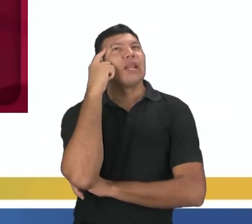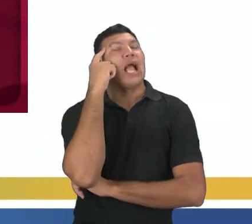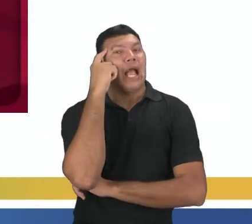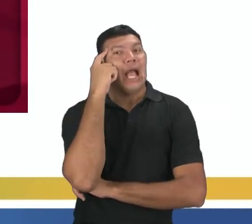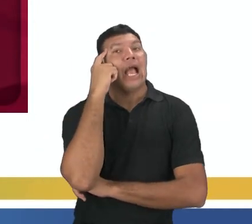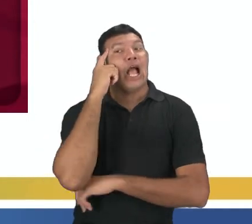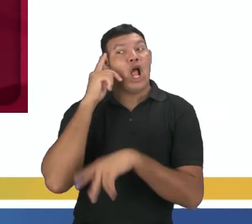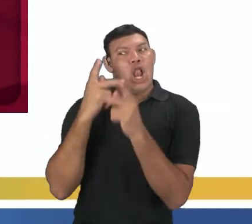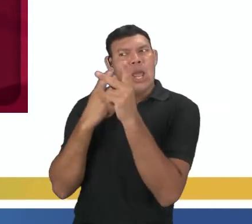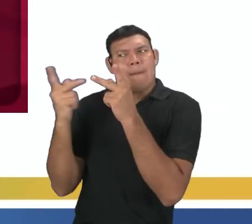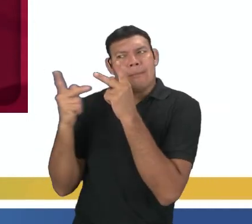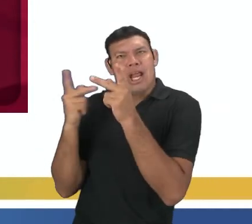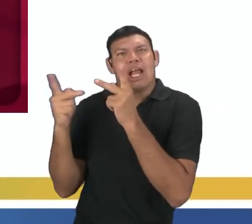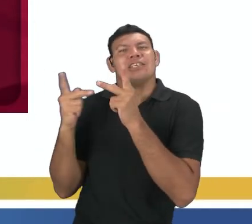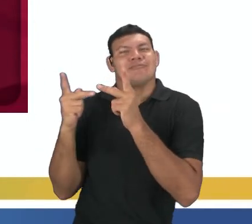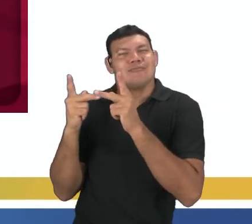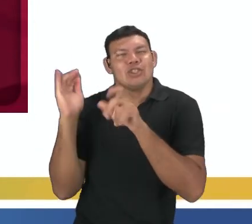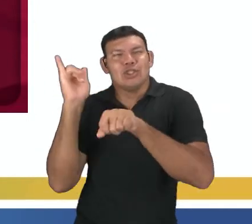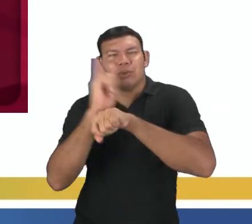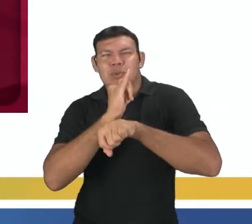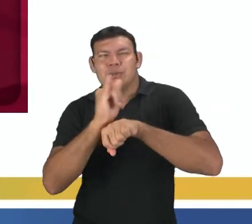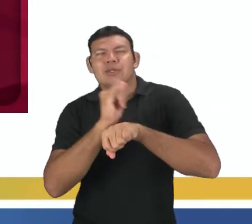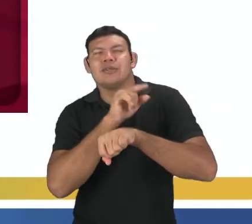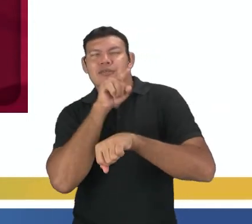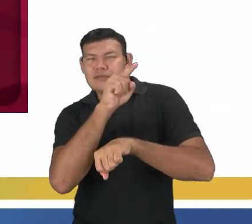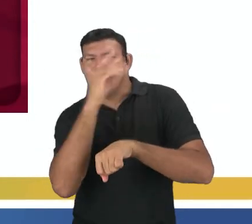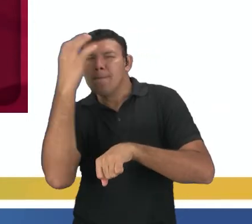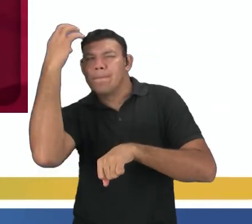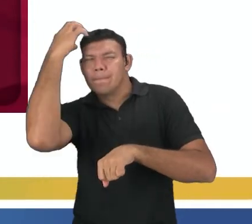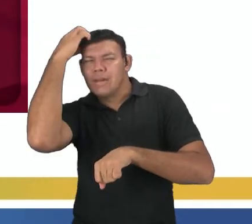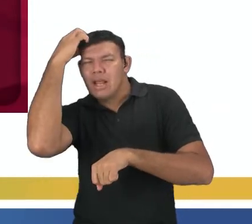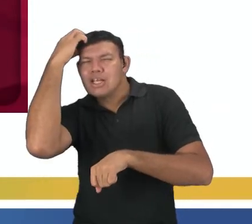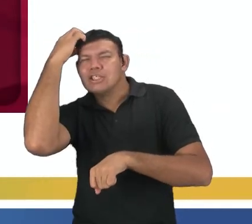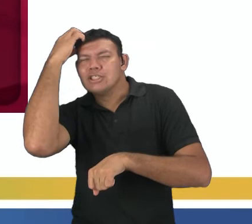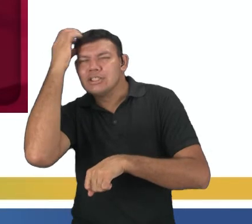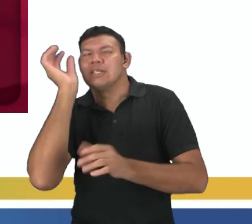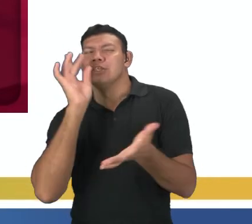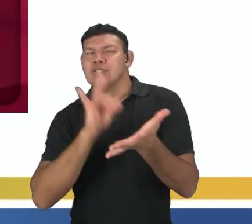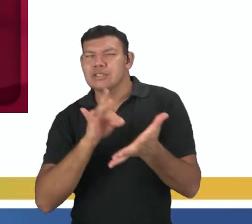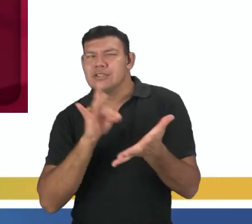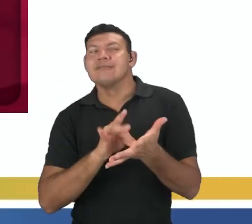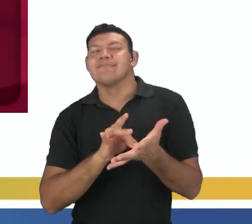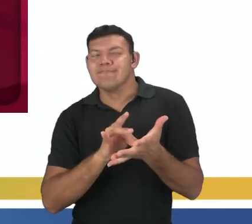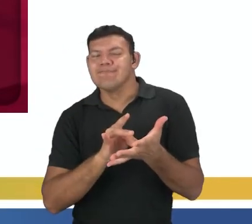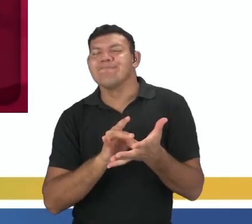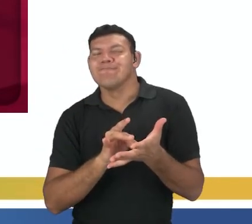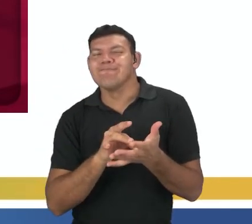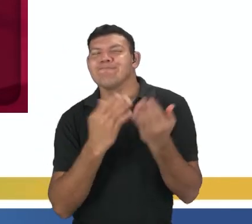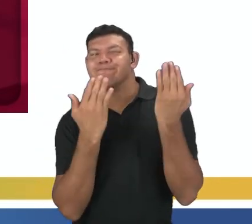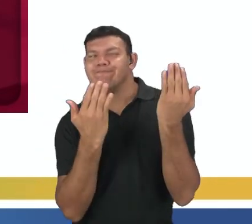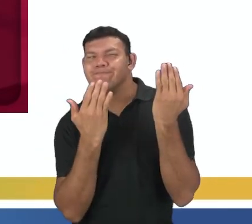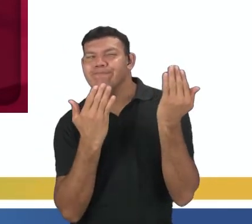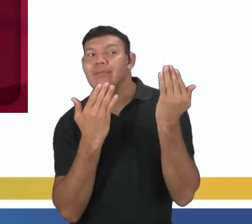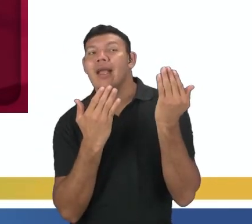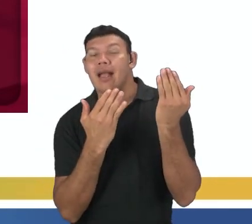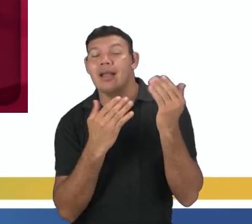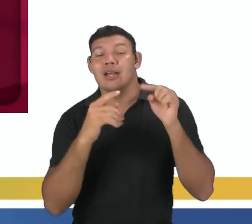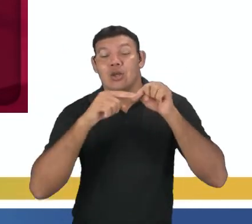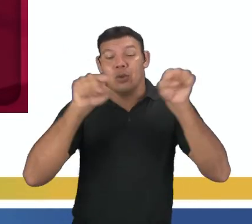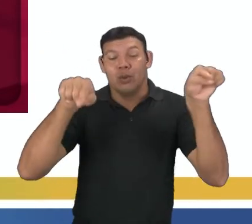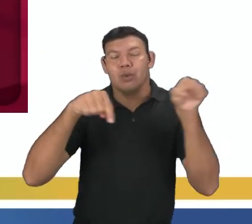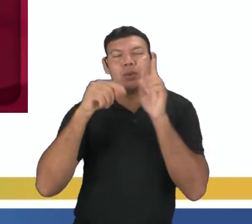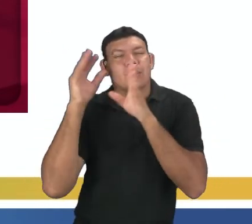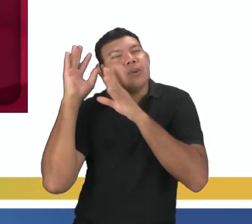plano para ver se a menina que se dizia princesa era realmente uma princesa. A rainha foi até o quarto